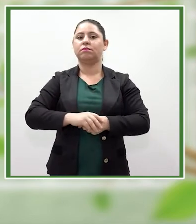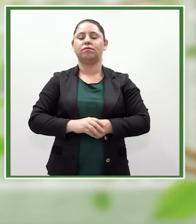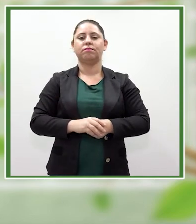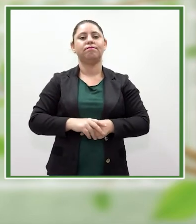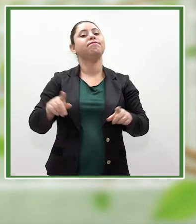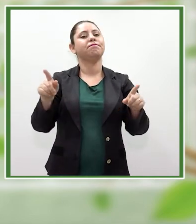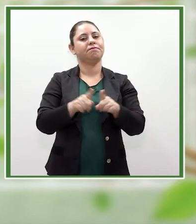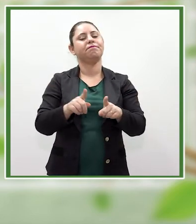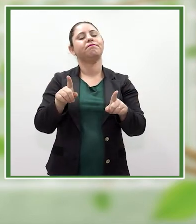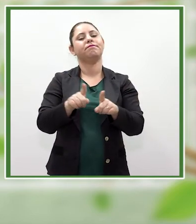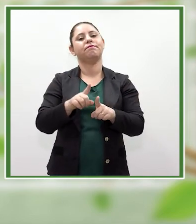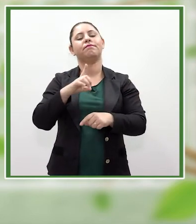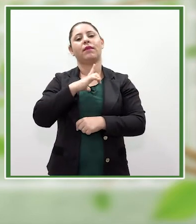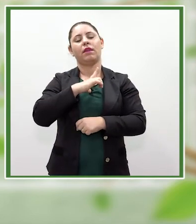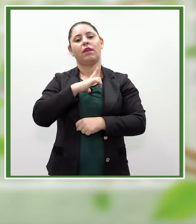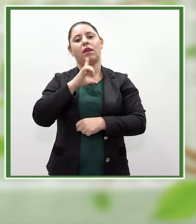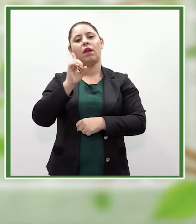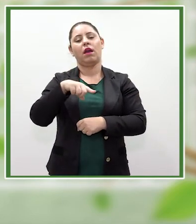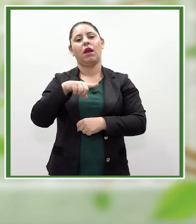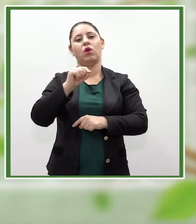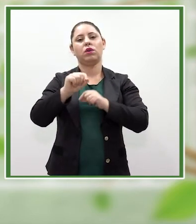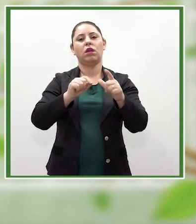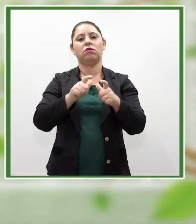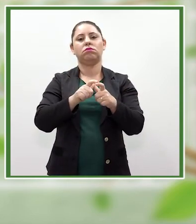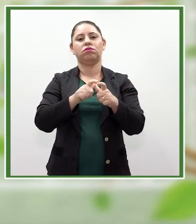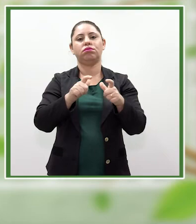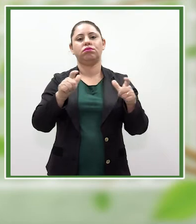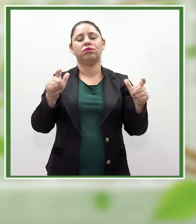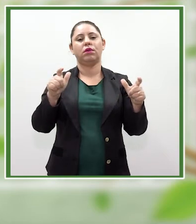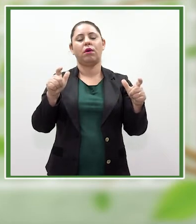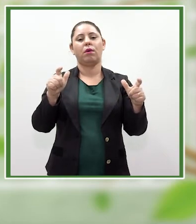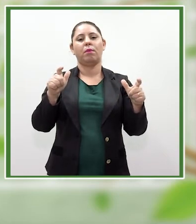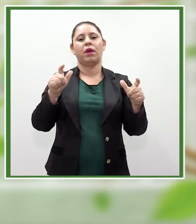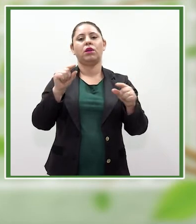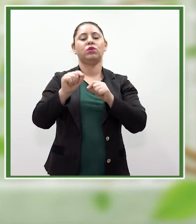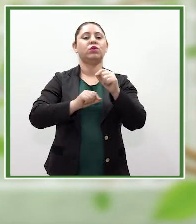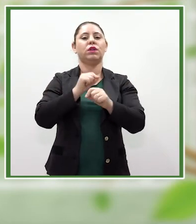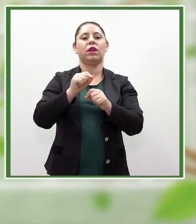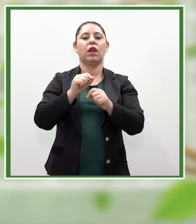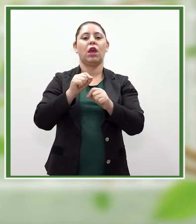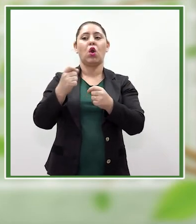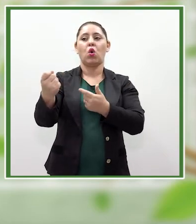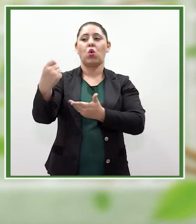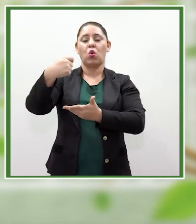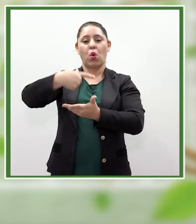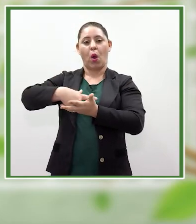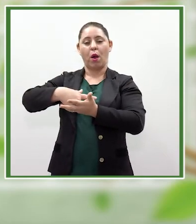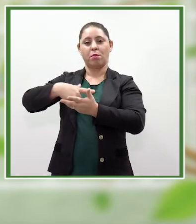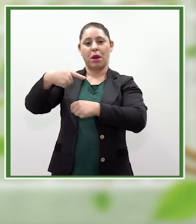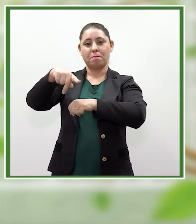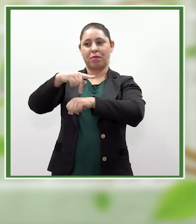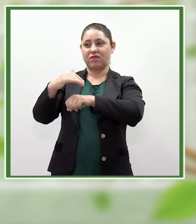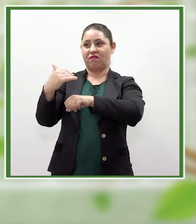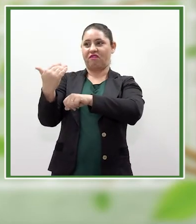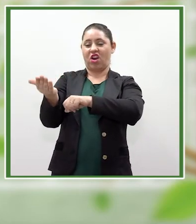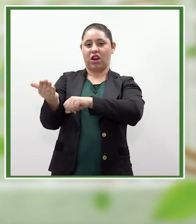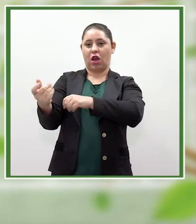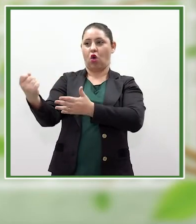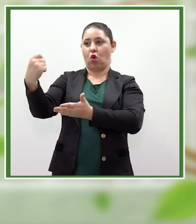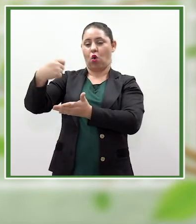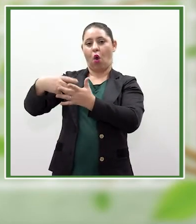mundo todo, né? Além de tudo isso, nós temos uma forte tendência de aumento da demanda internacional por